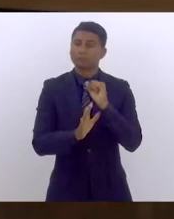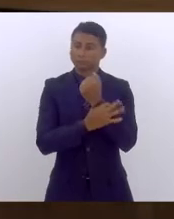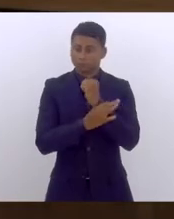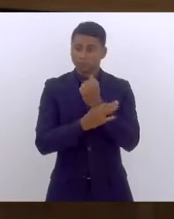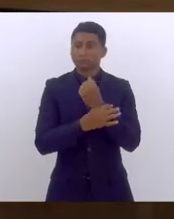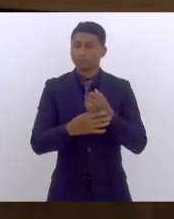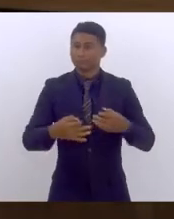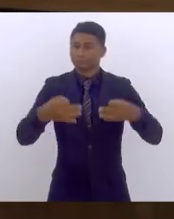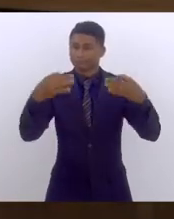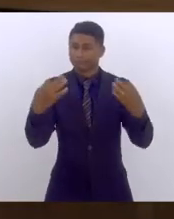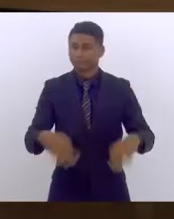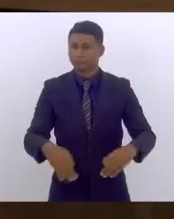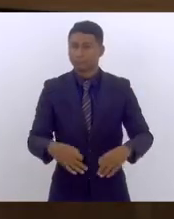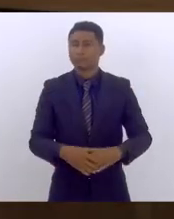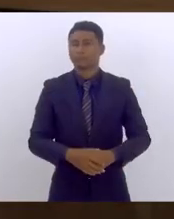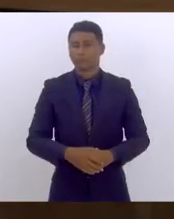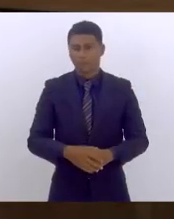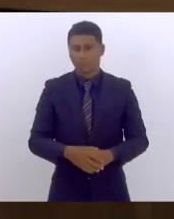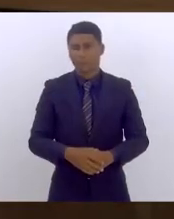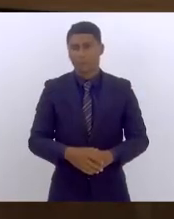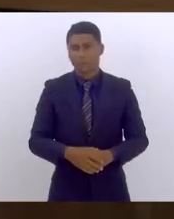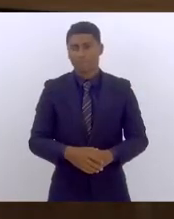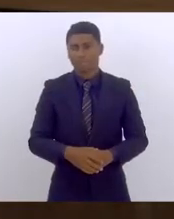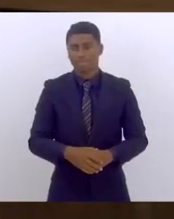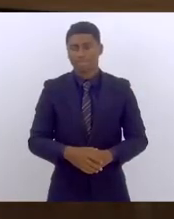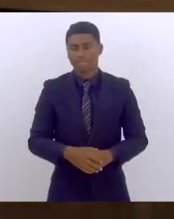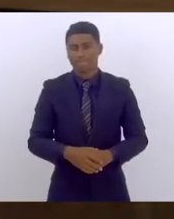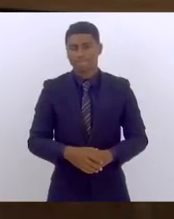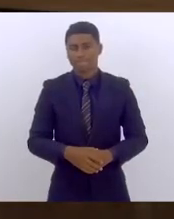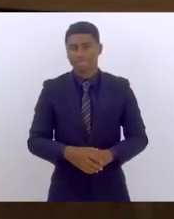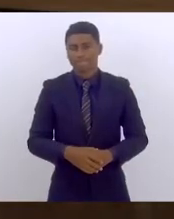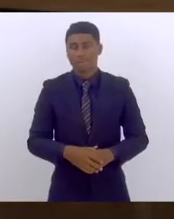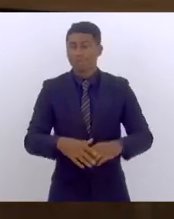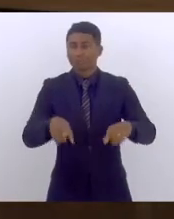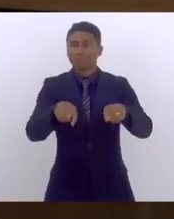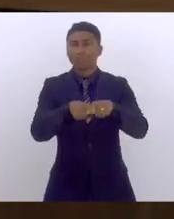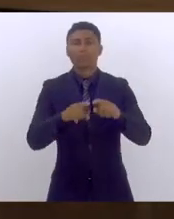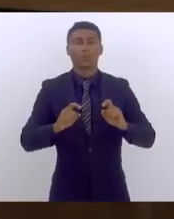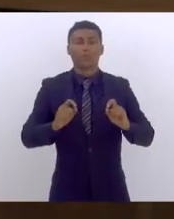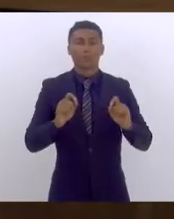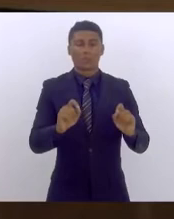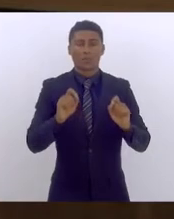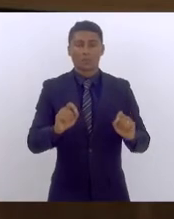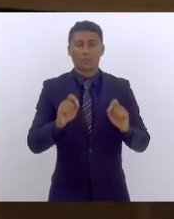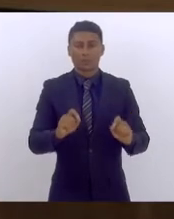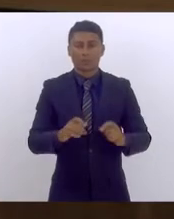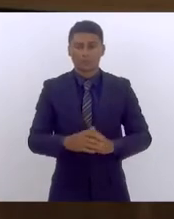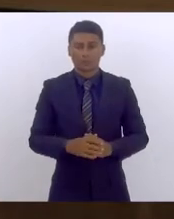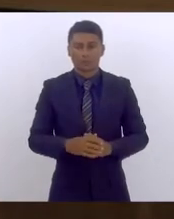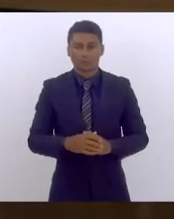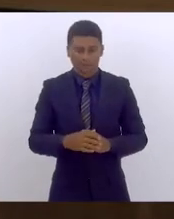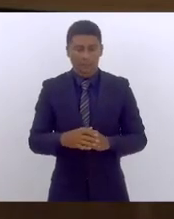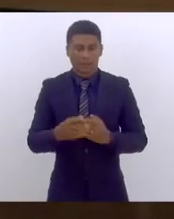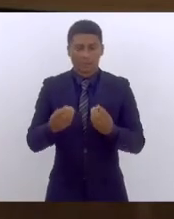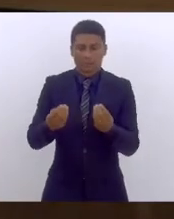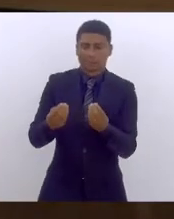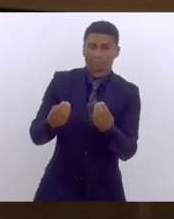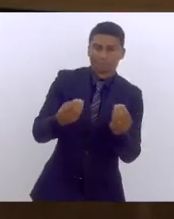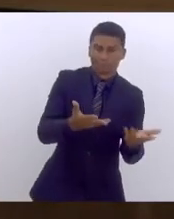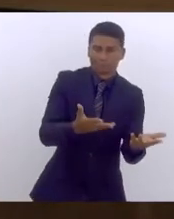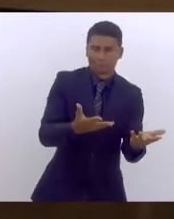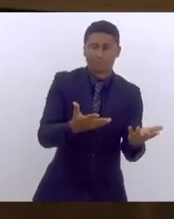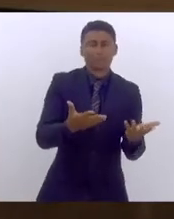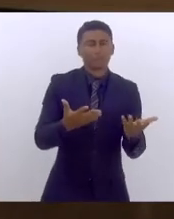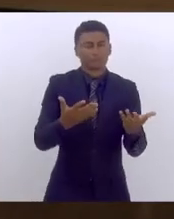fato, uma forma menos agressiva nessa concessão e também